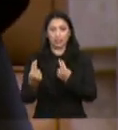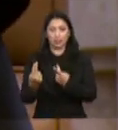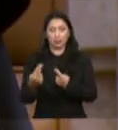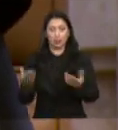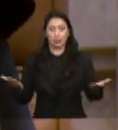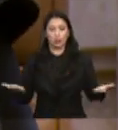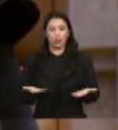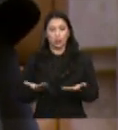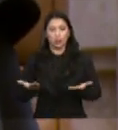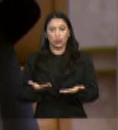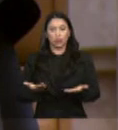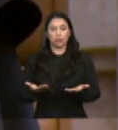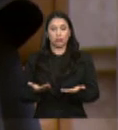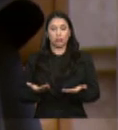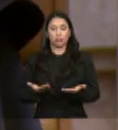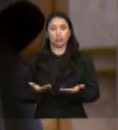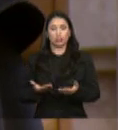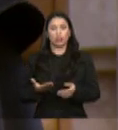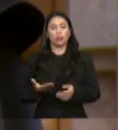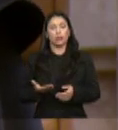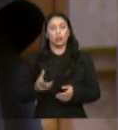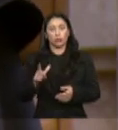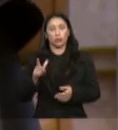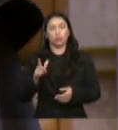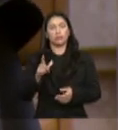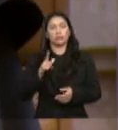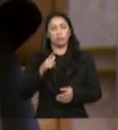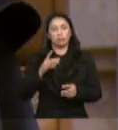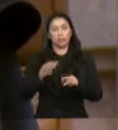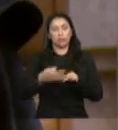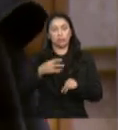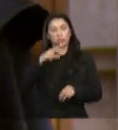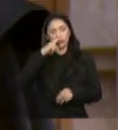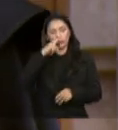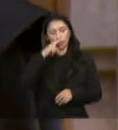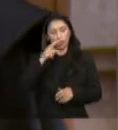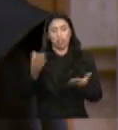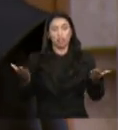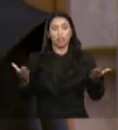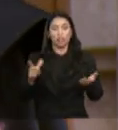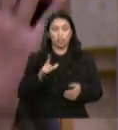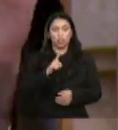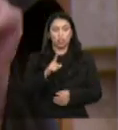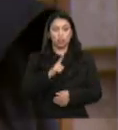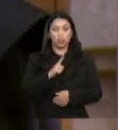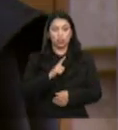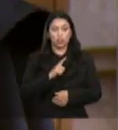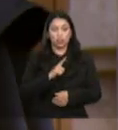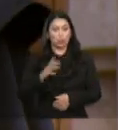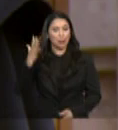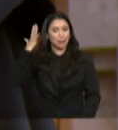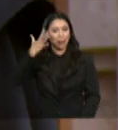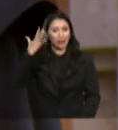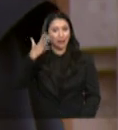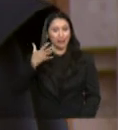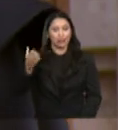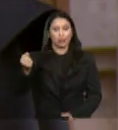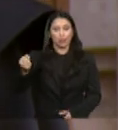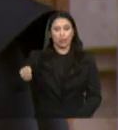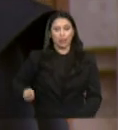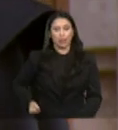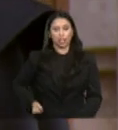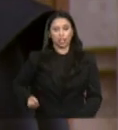nós tivemos uma palestra aula do embaixador que está aqui presente